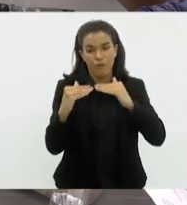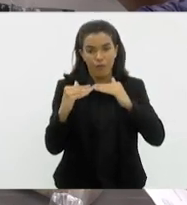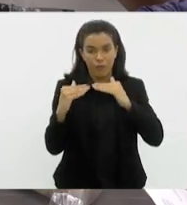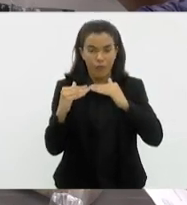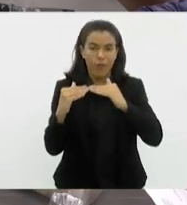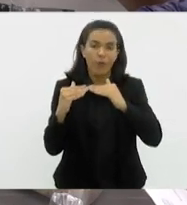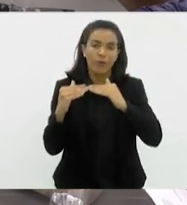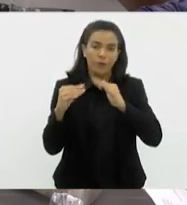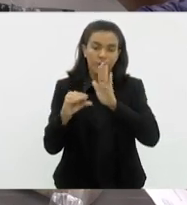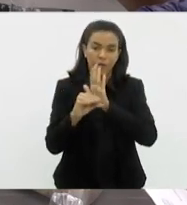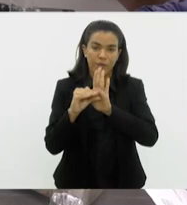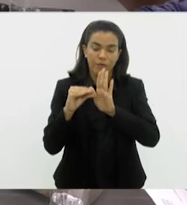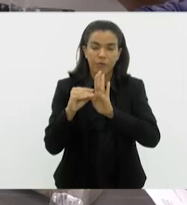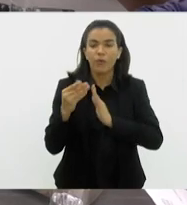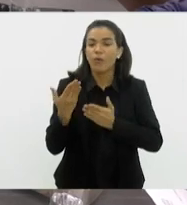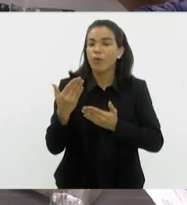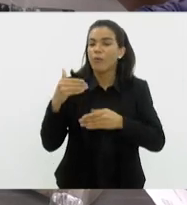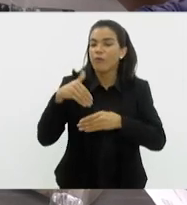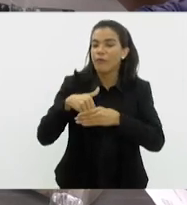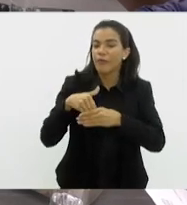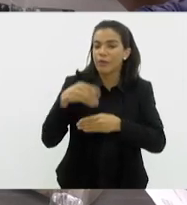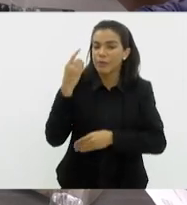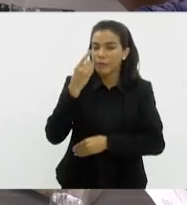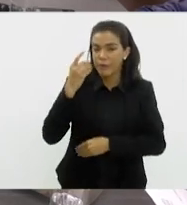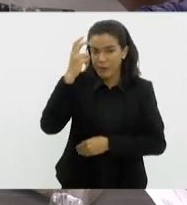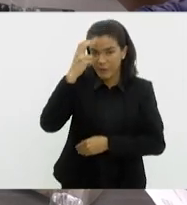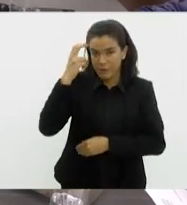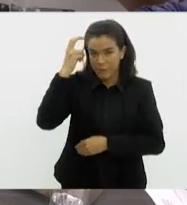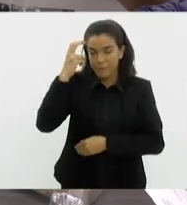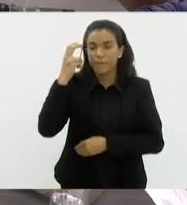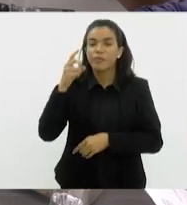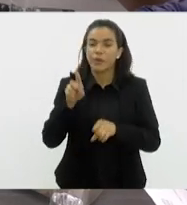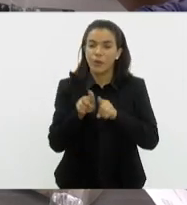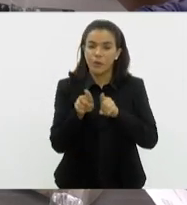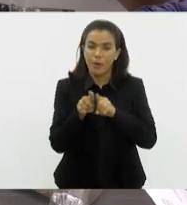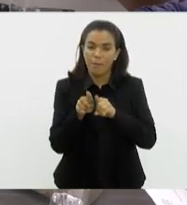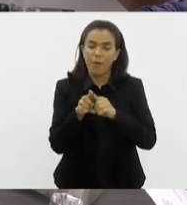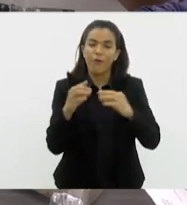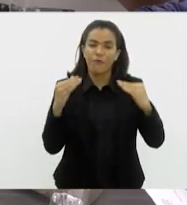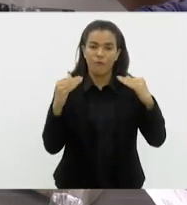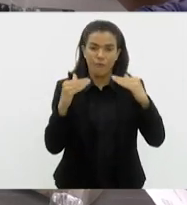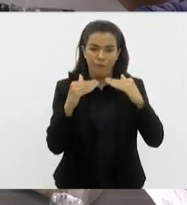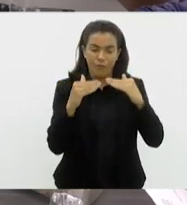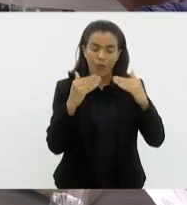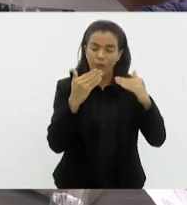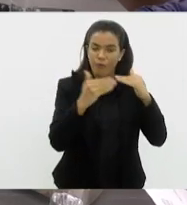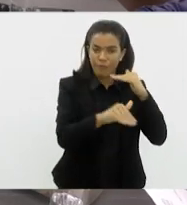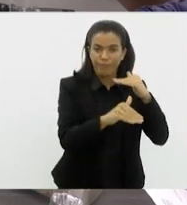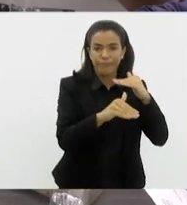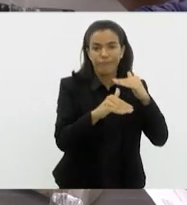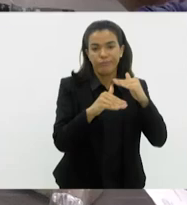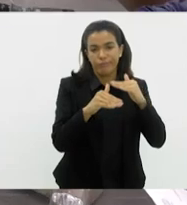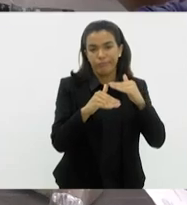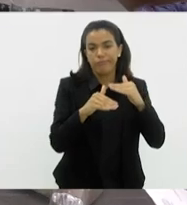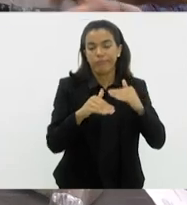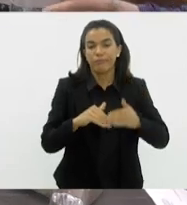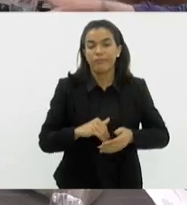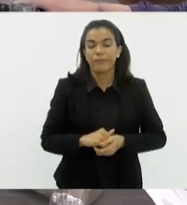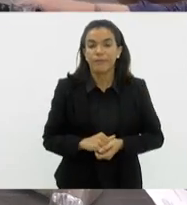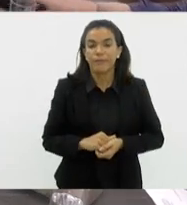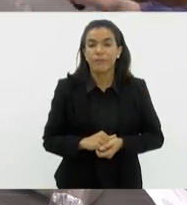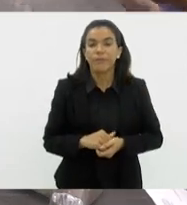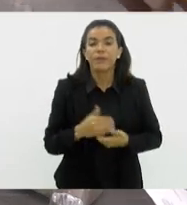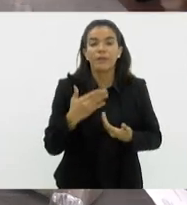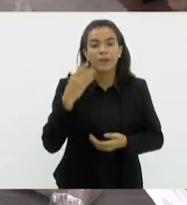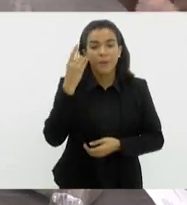às emendas. Como vota a deputada Verônica? Eu voto contrário também, presidente. Voto contrário. Deputado